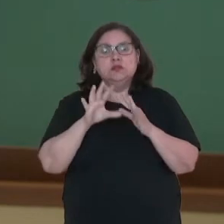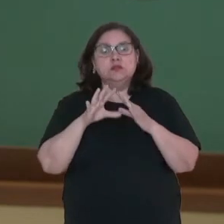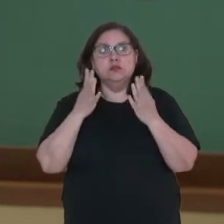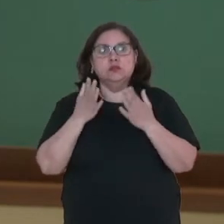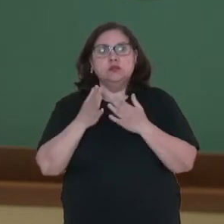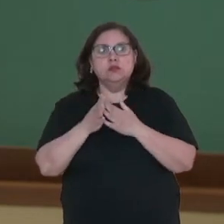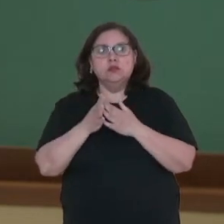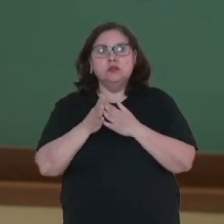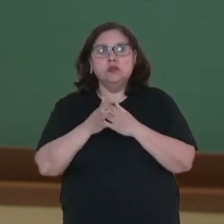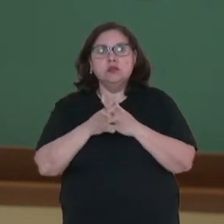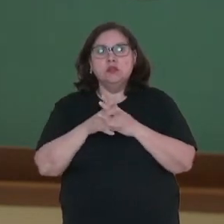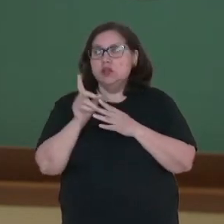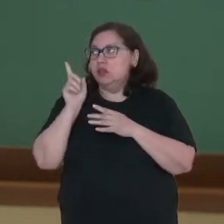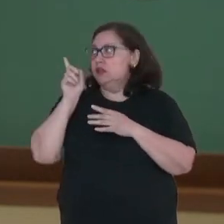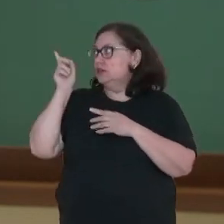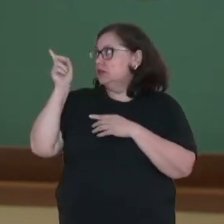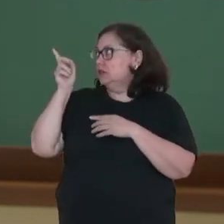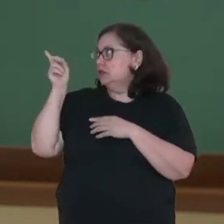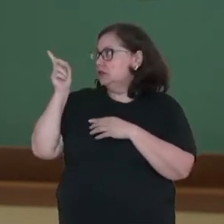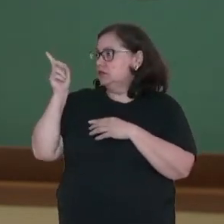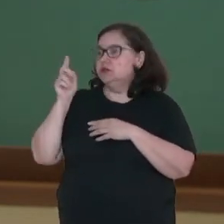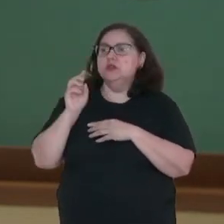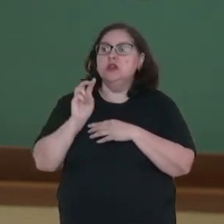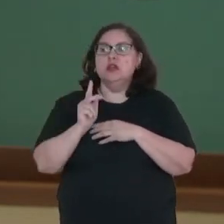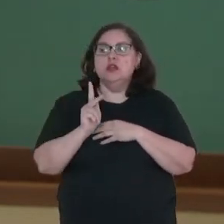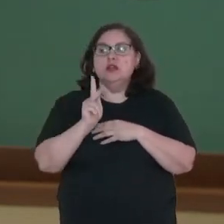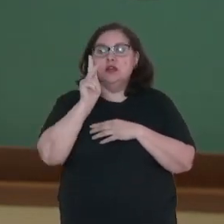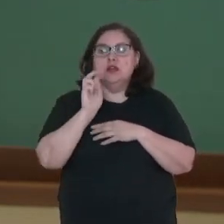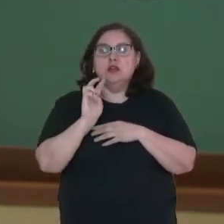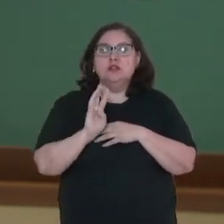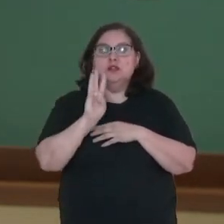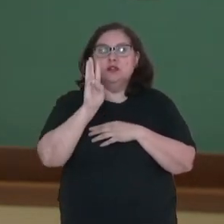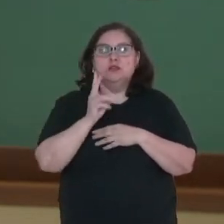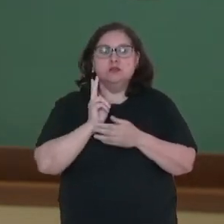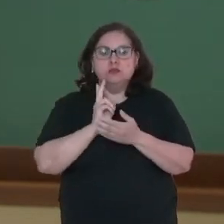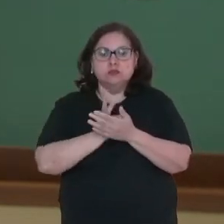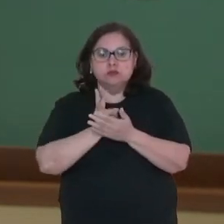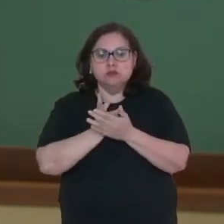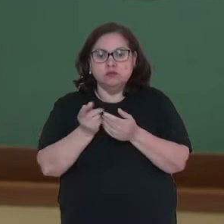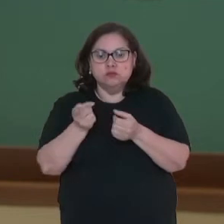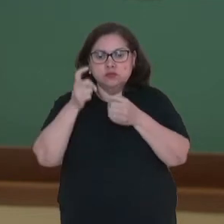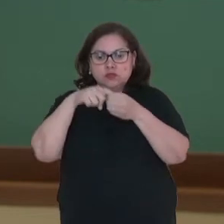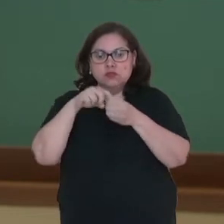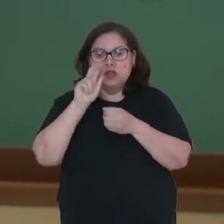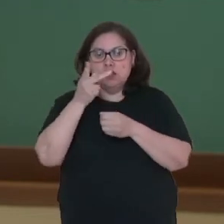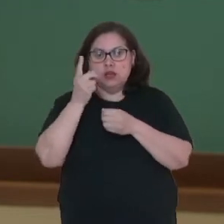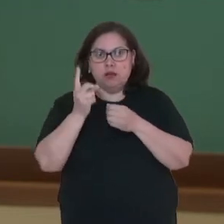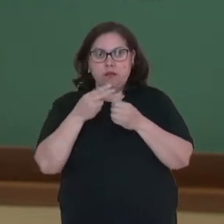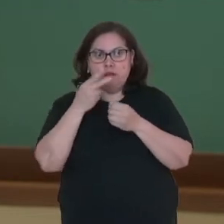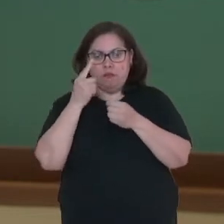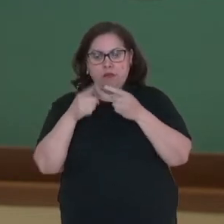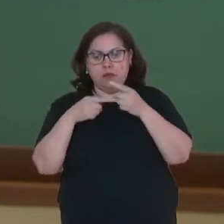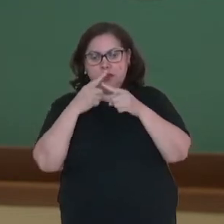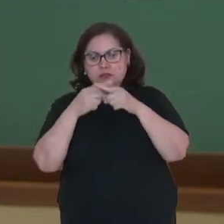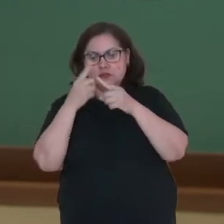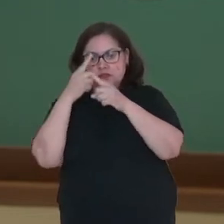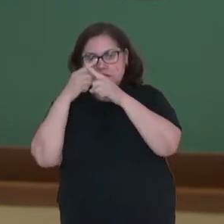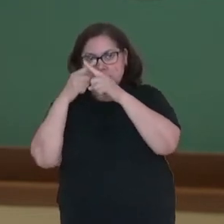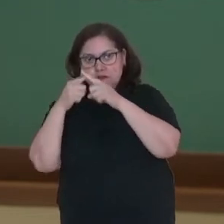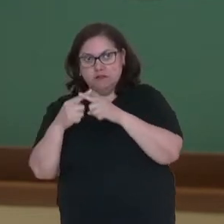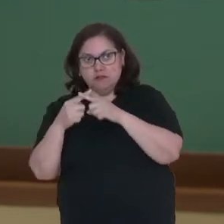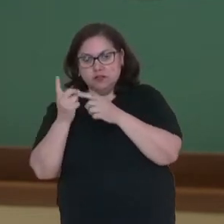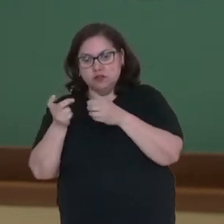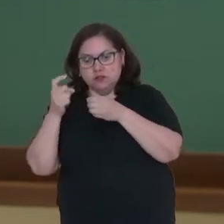aqui, ó. Esse Kw é expresso pela concentração de íons H+, vezes